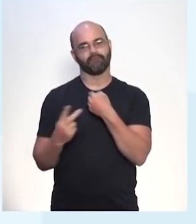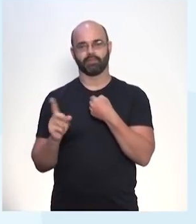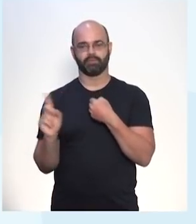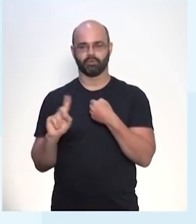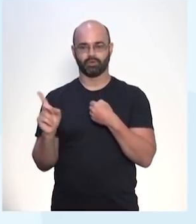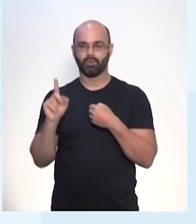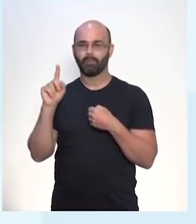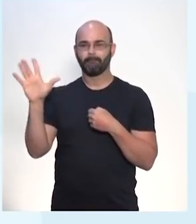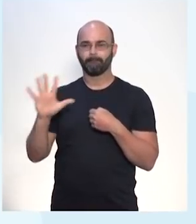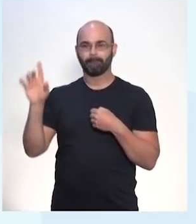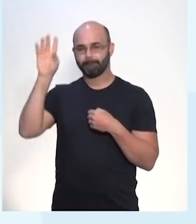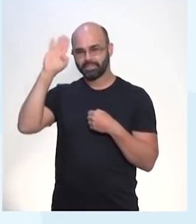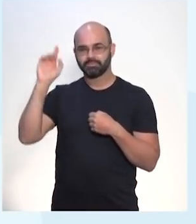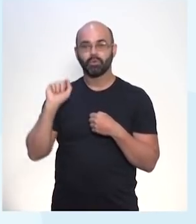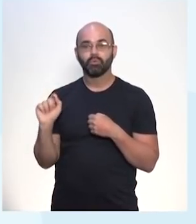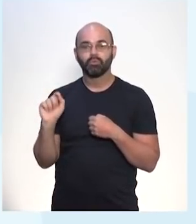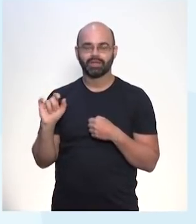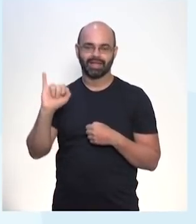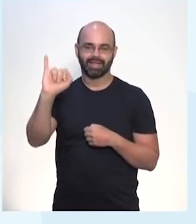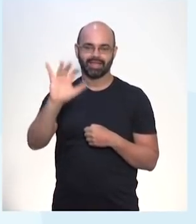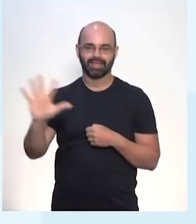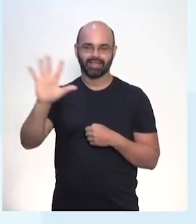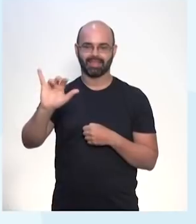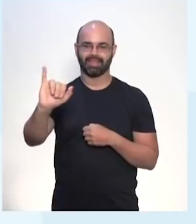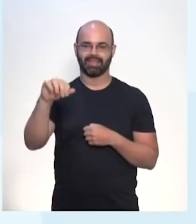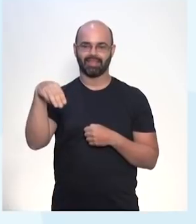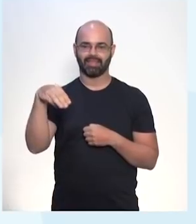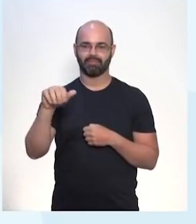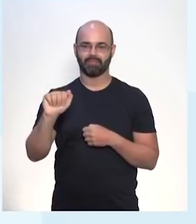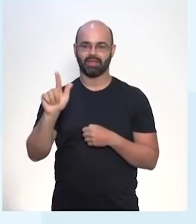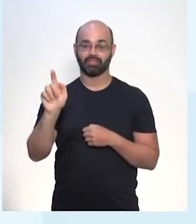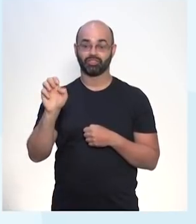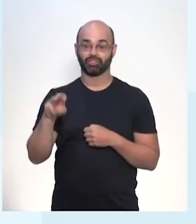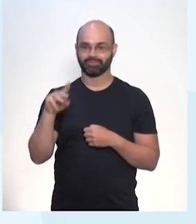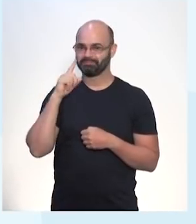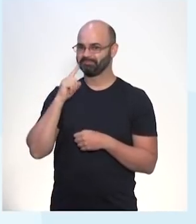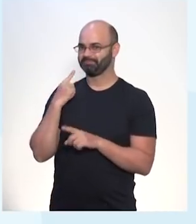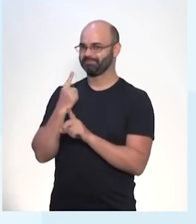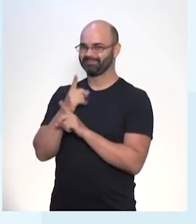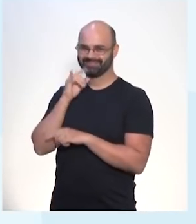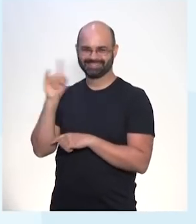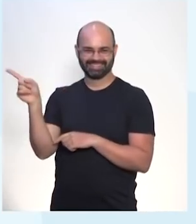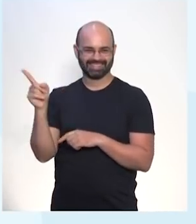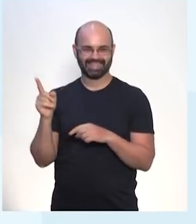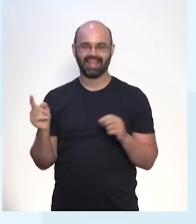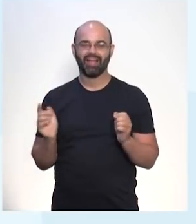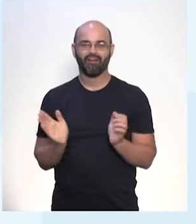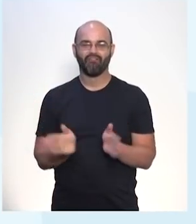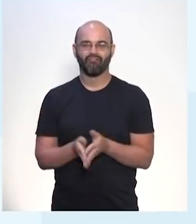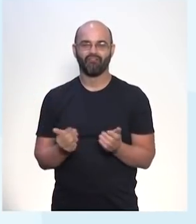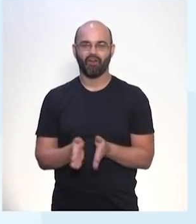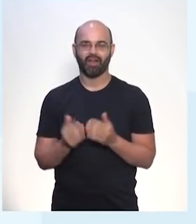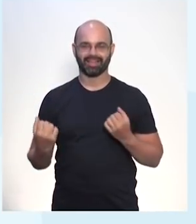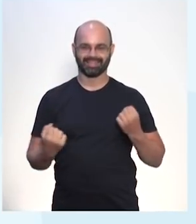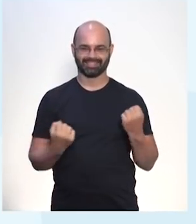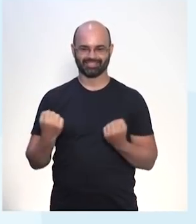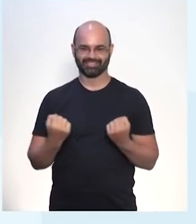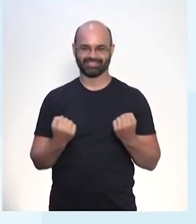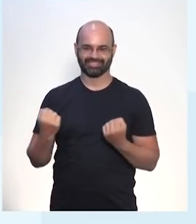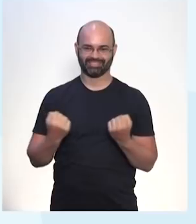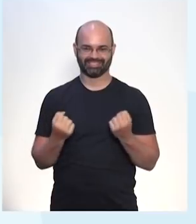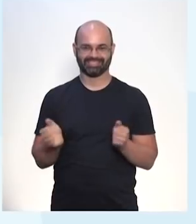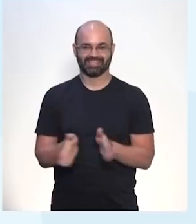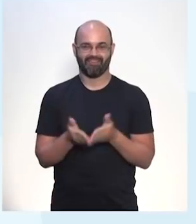A imagem, Imagem. certo? Então já foi a imagem lá, imagem. ó. Achou. A Vamos ver se foca dirigindo. a foca dirigindo, que é a